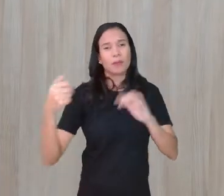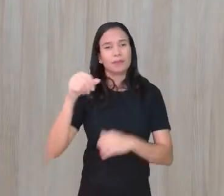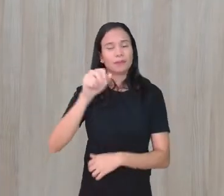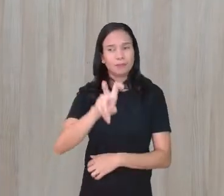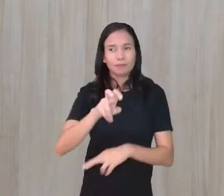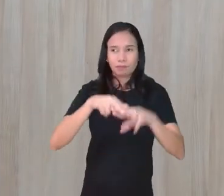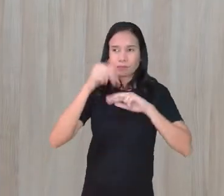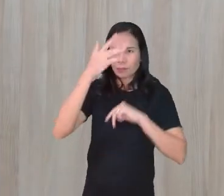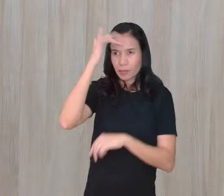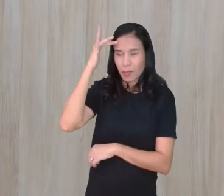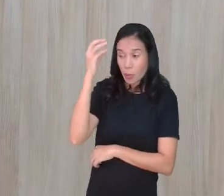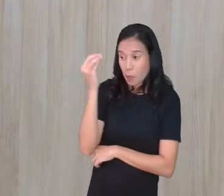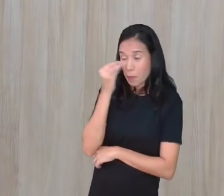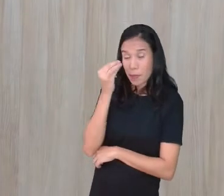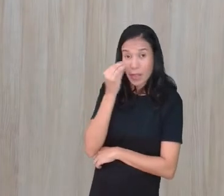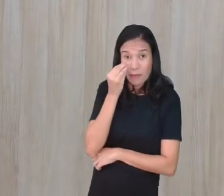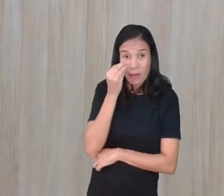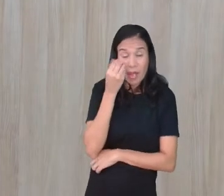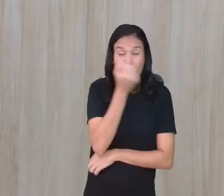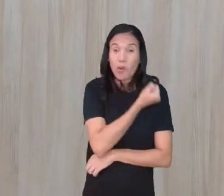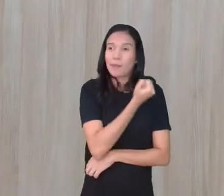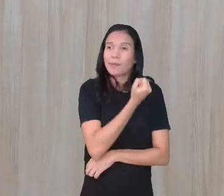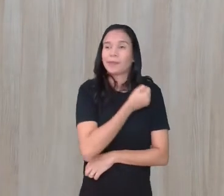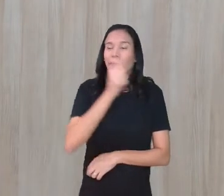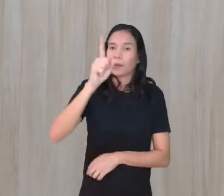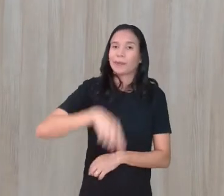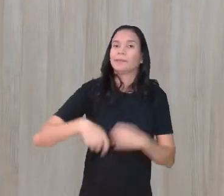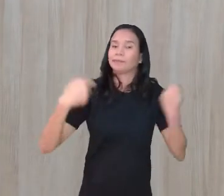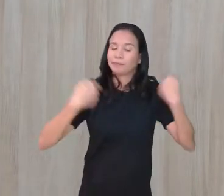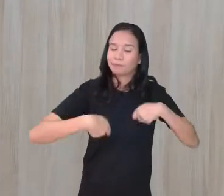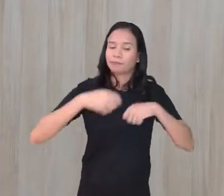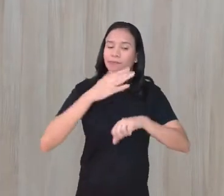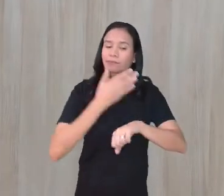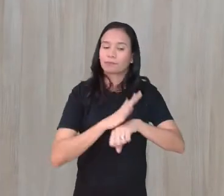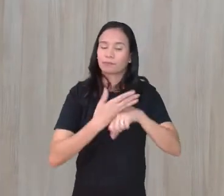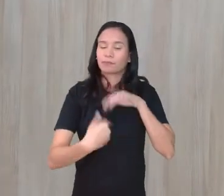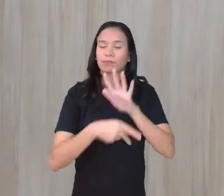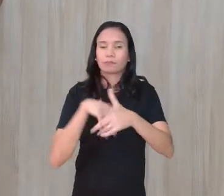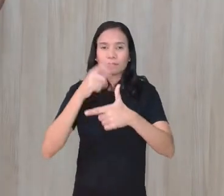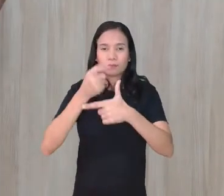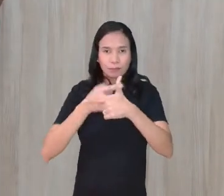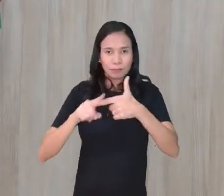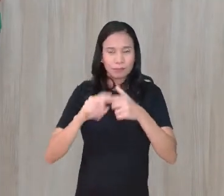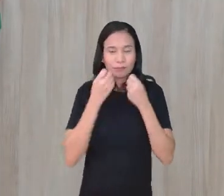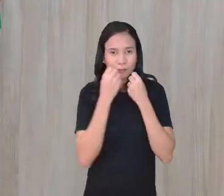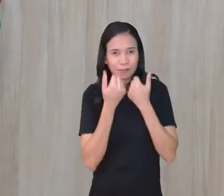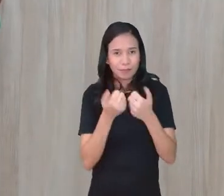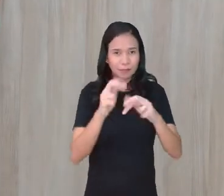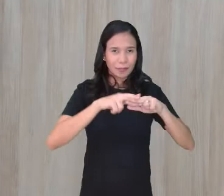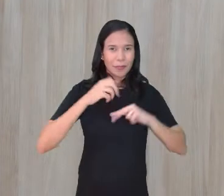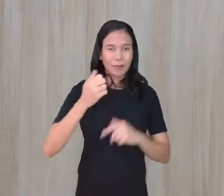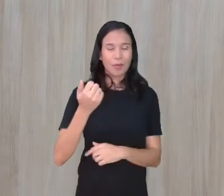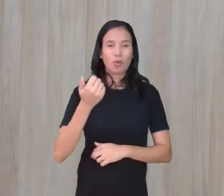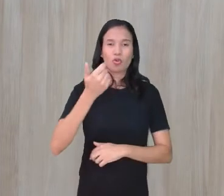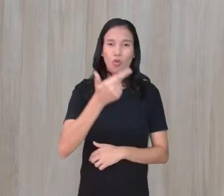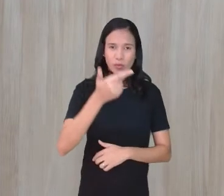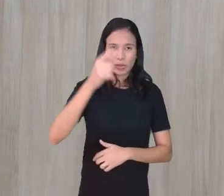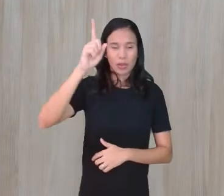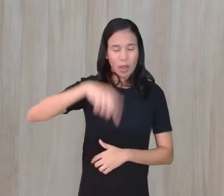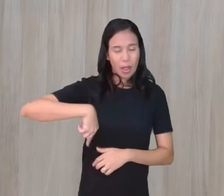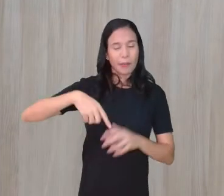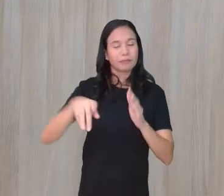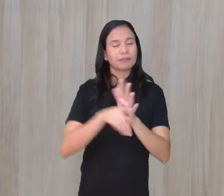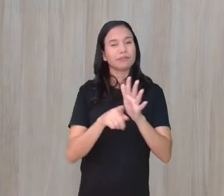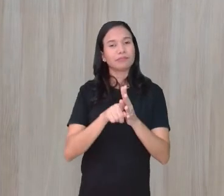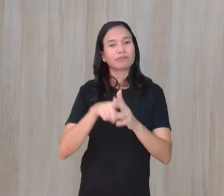você verificar se um número é múltiplo de outro, basta você efetuar a divisão. Então, 12 é múltiplo de